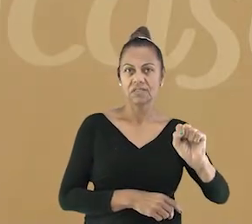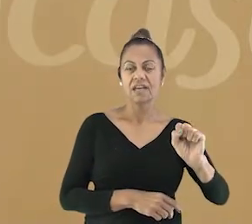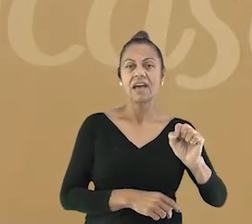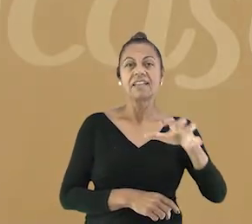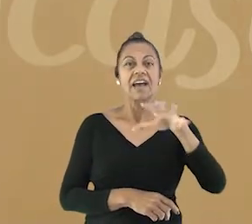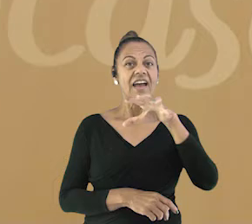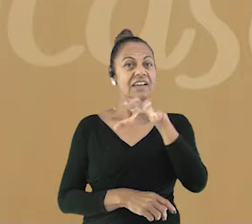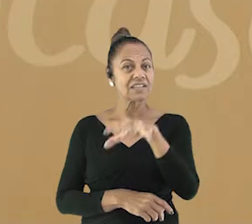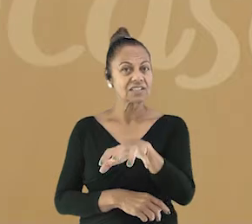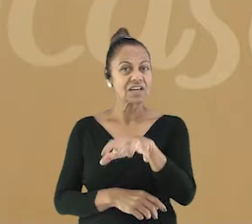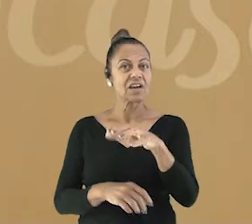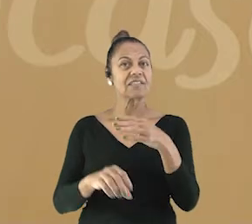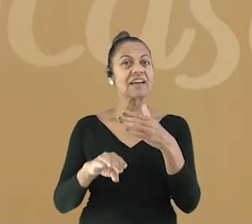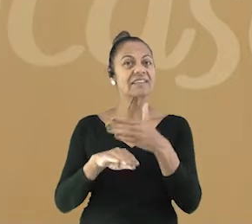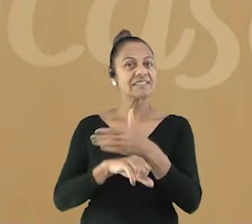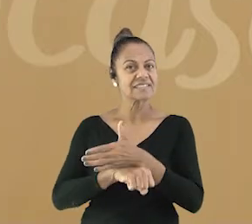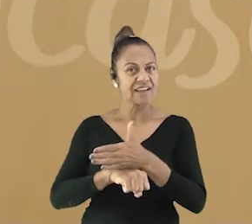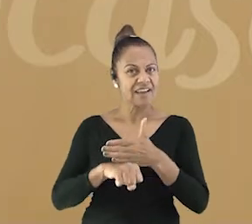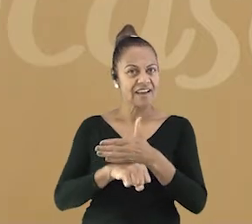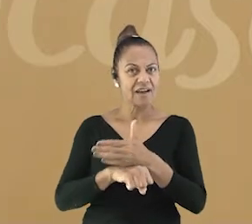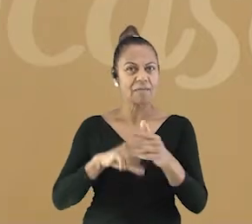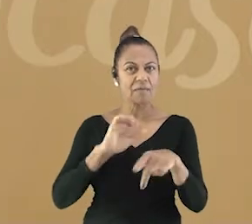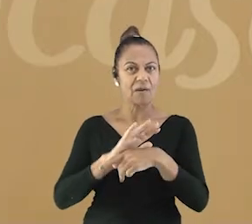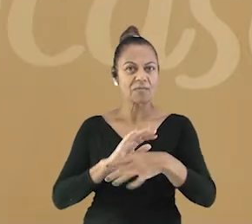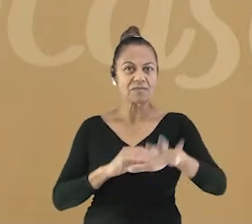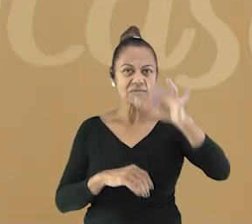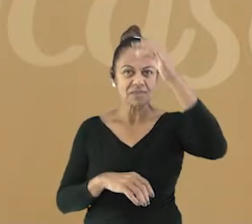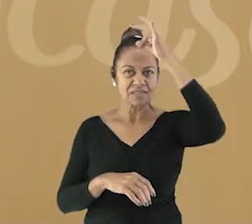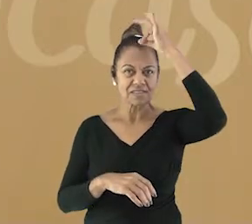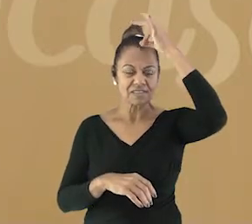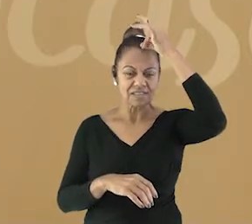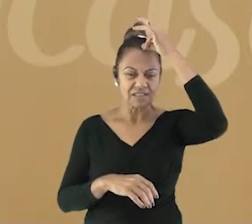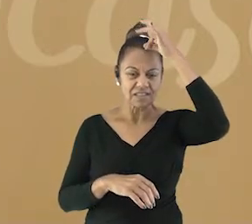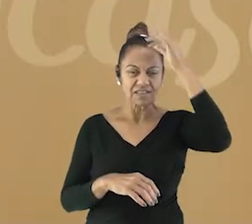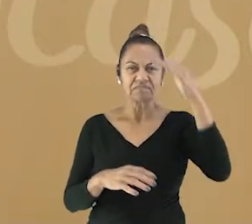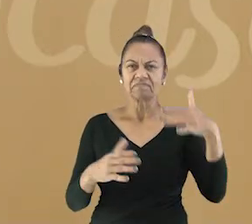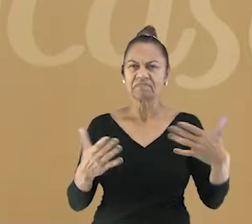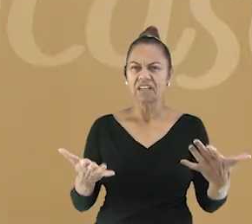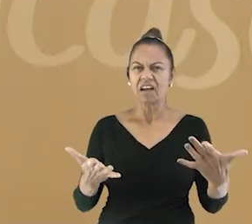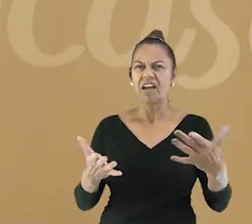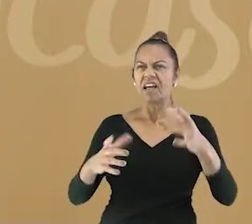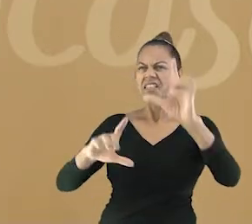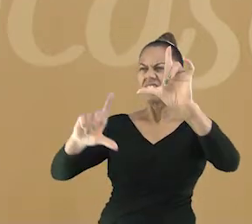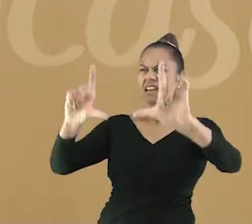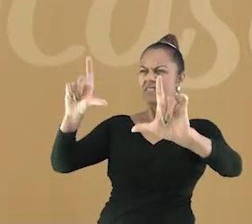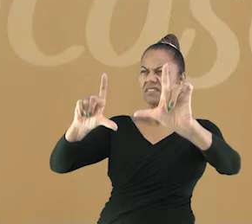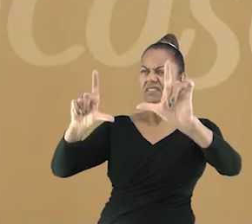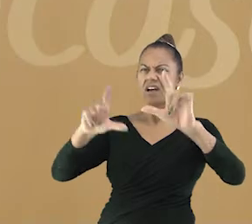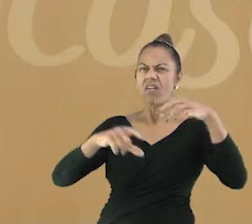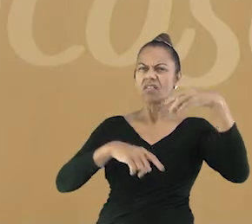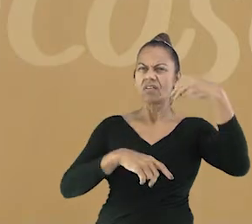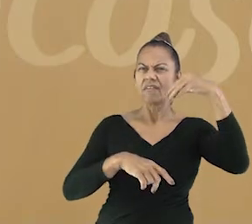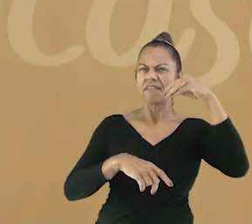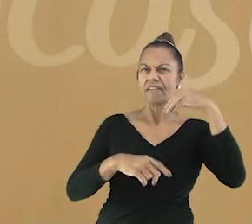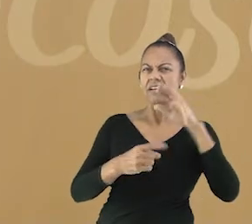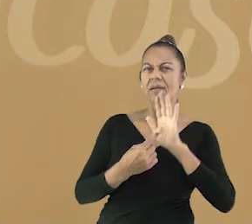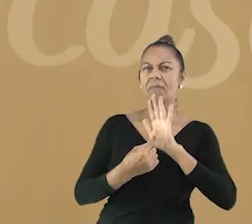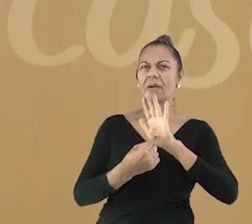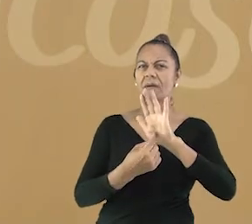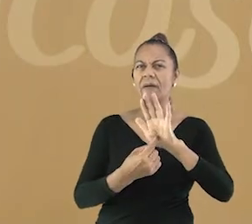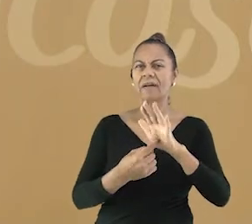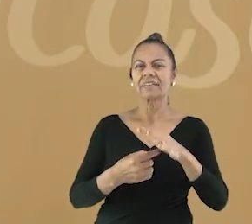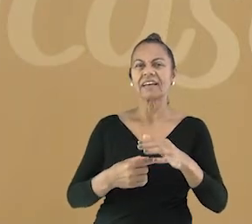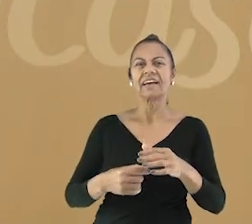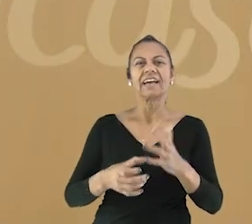pouco sobre os hábitos e a cultura das pessoas, descendentes de pomeranos que vivem na cidade de Santa Maria de